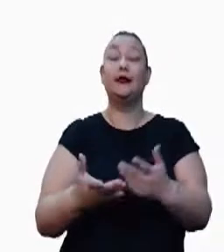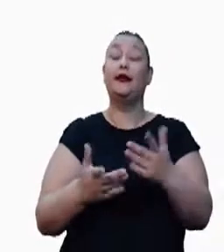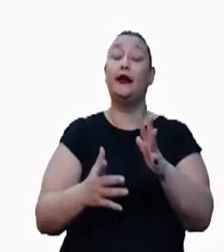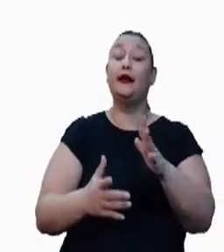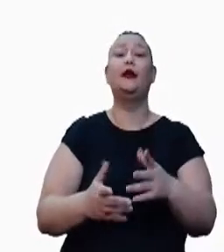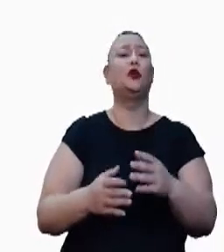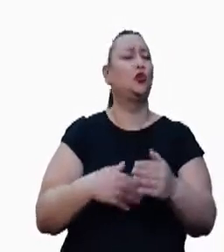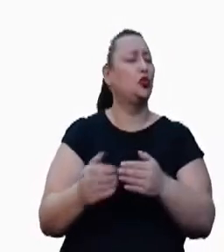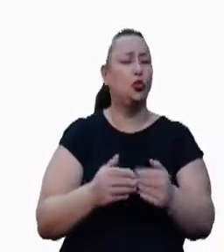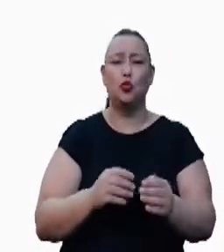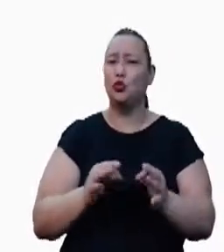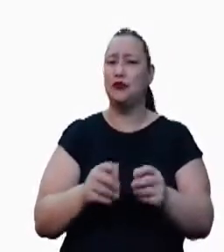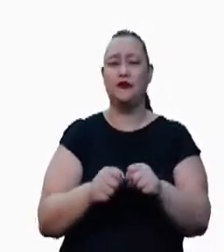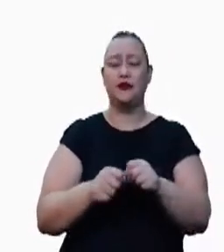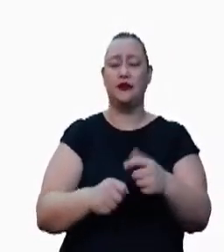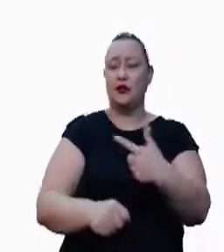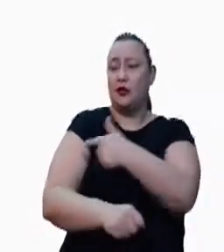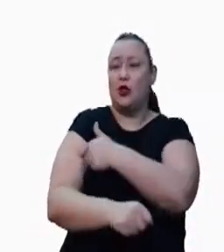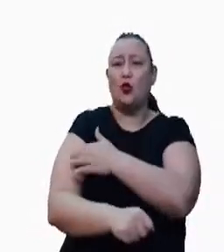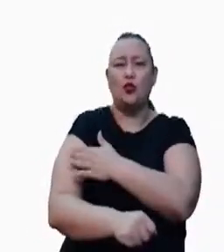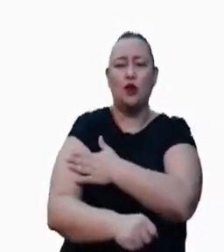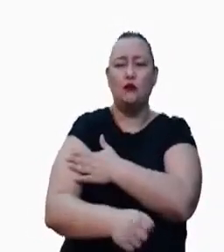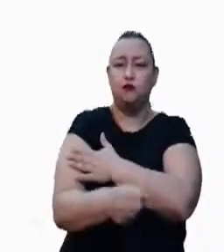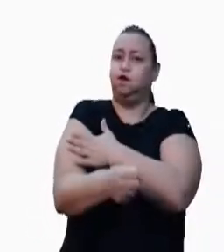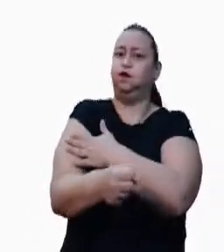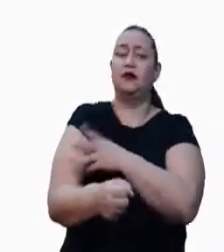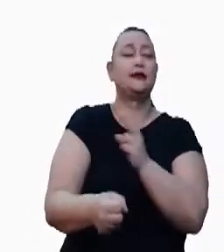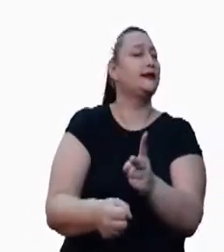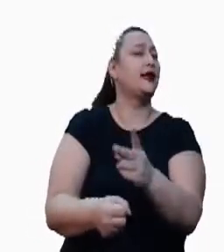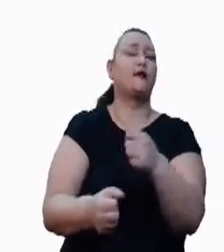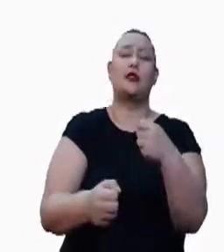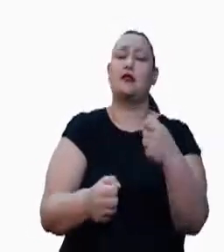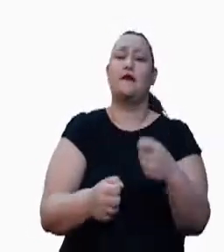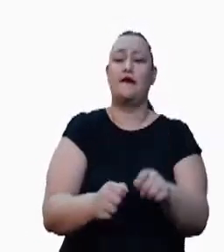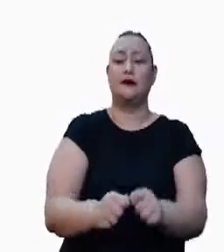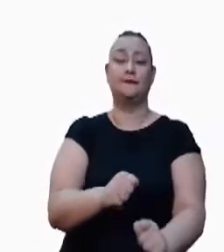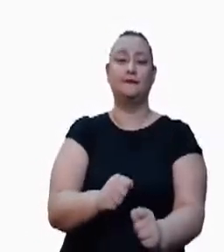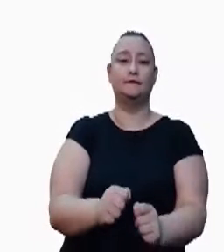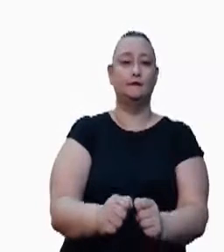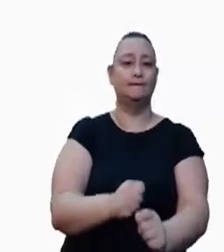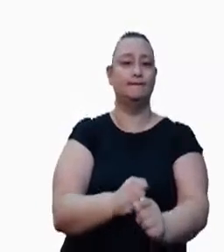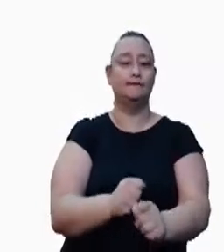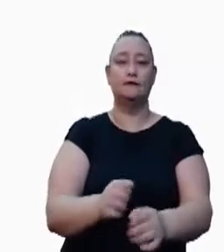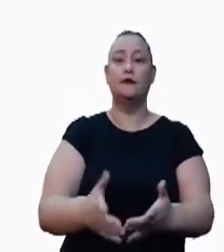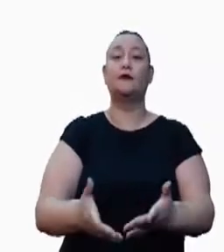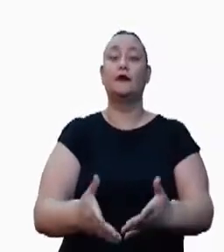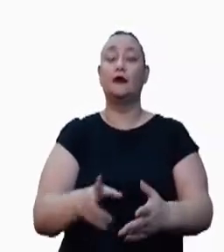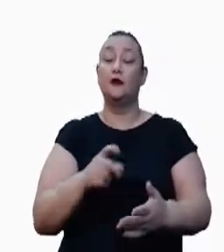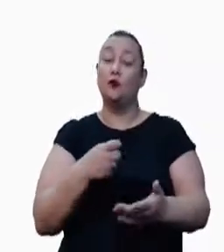Então, qualquer estímulo a mais que você dê nesse músculo, ele vai reagir de forma